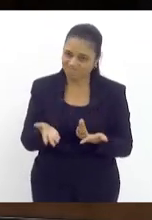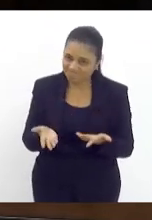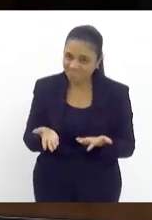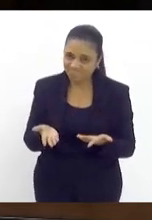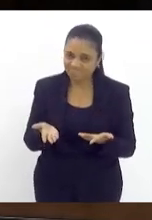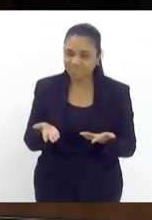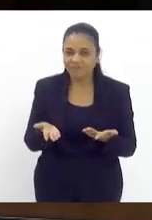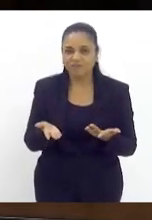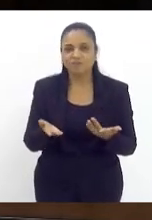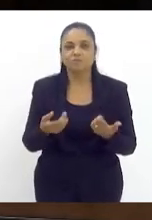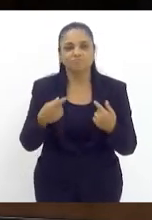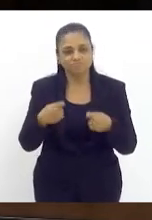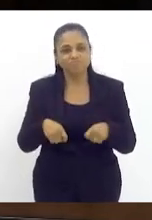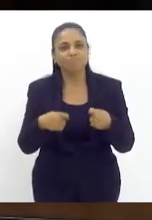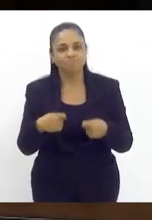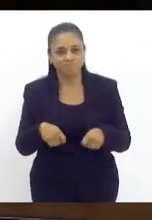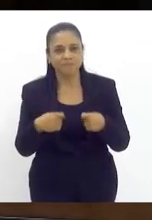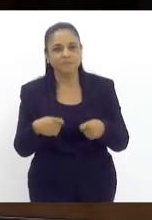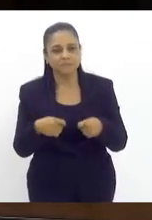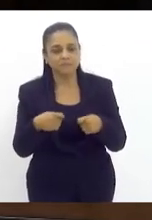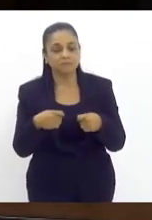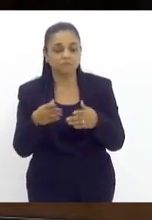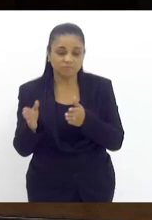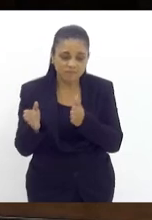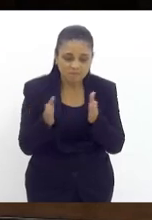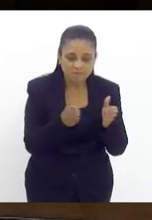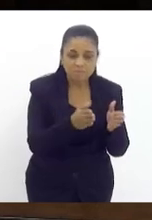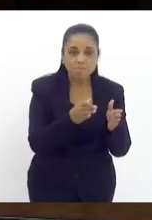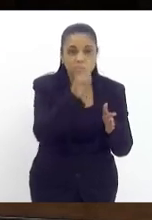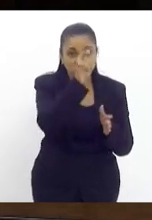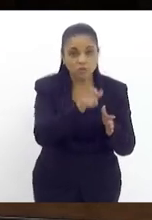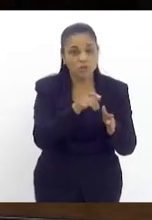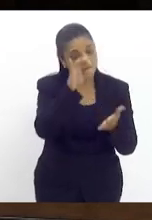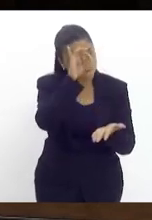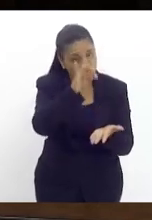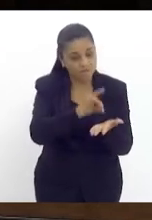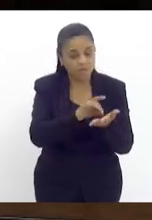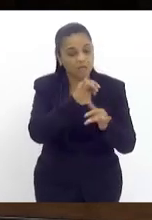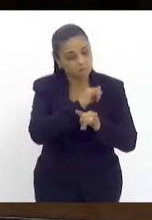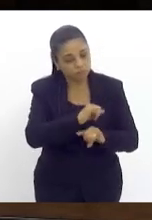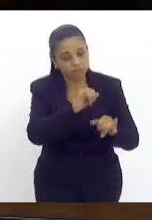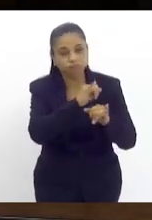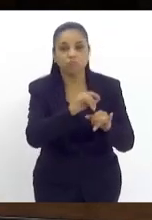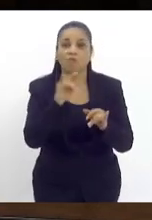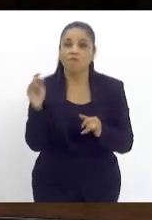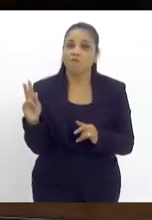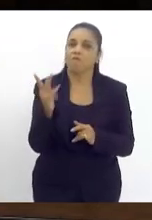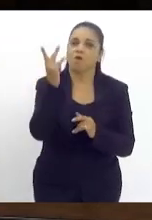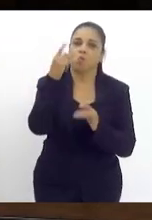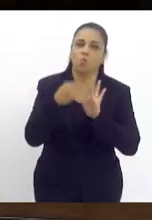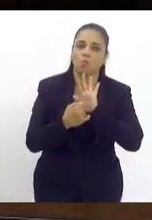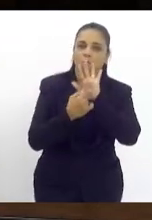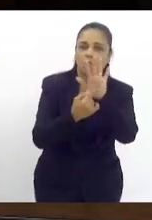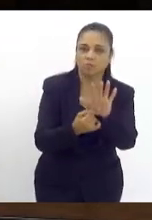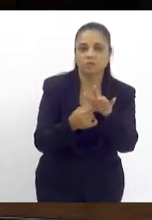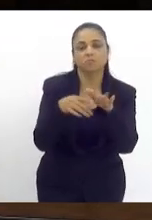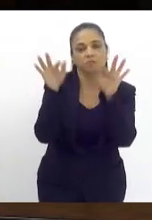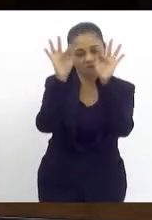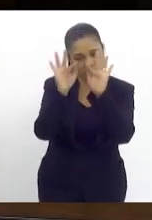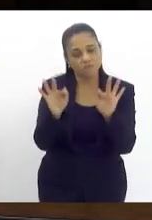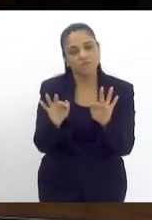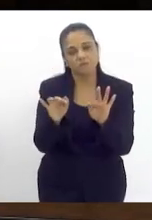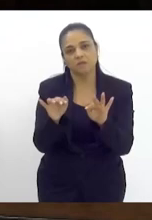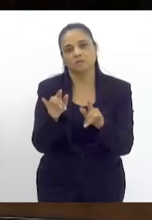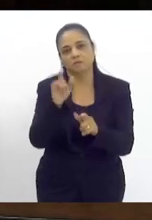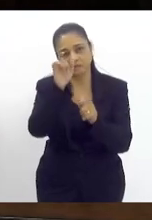Então, a gente tem que levar a pessoa para a verdade, aristotelicamente, né, e para o valor, porque isso é a felicidade também das pessoas.